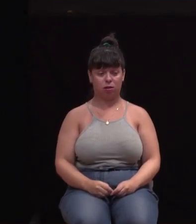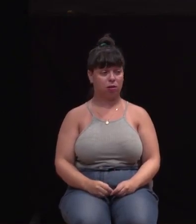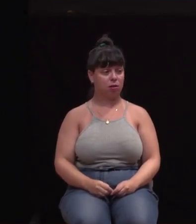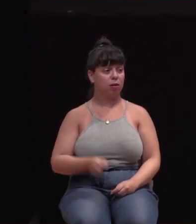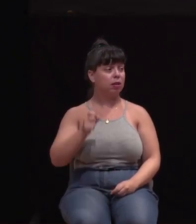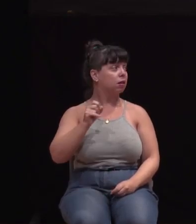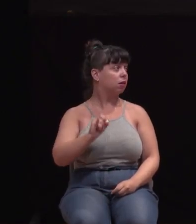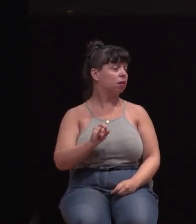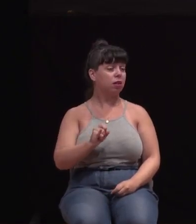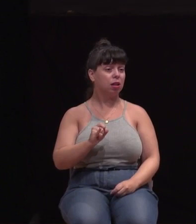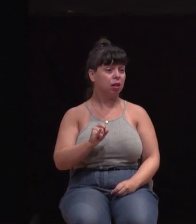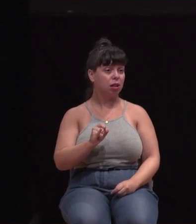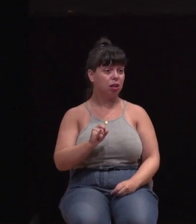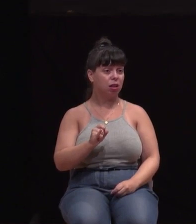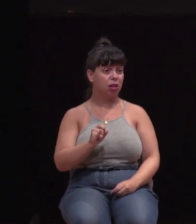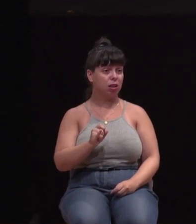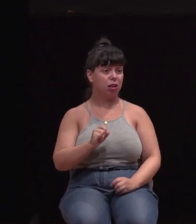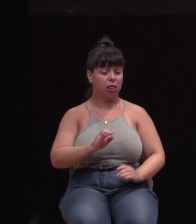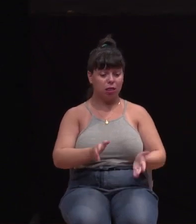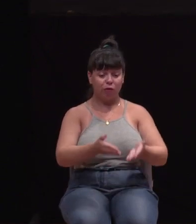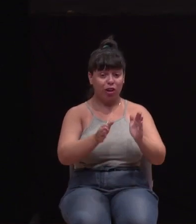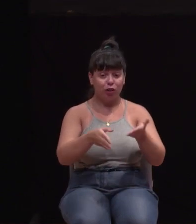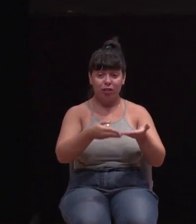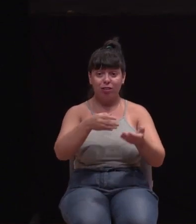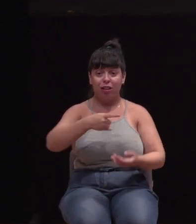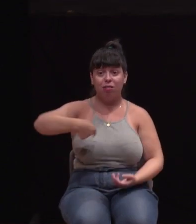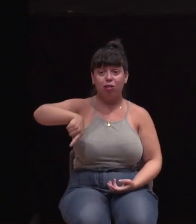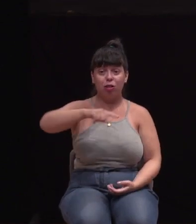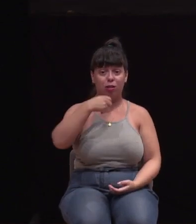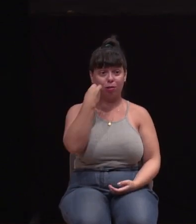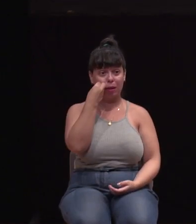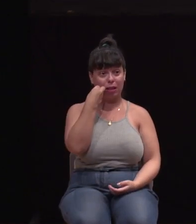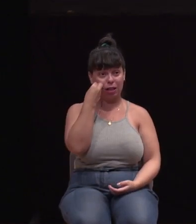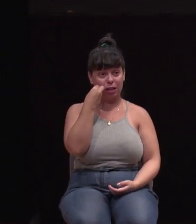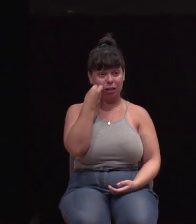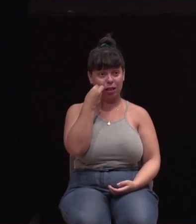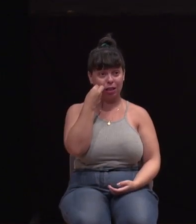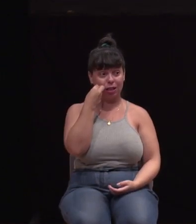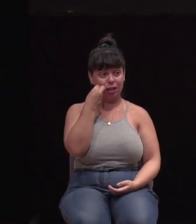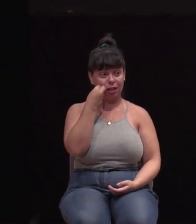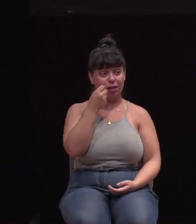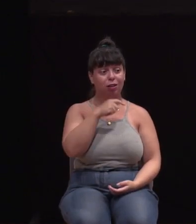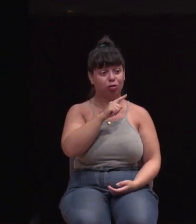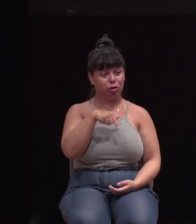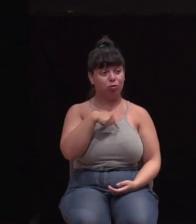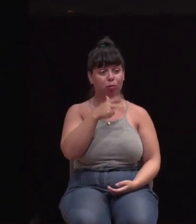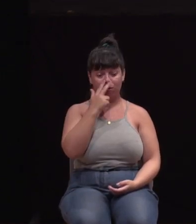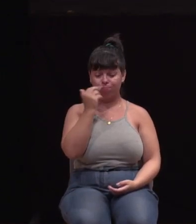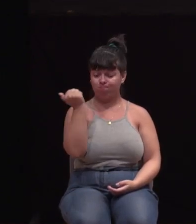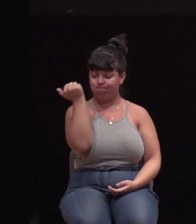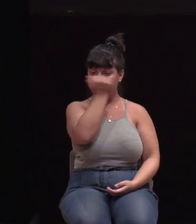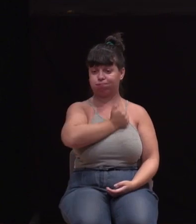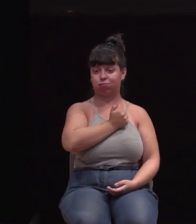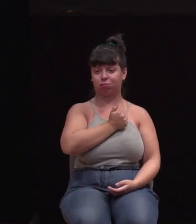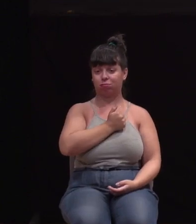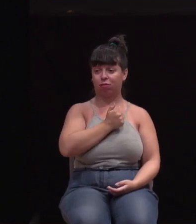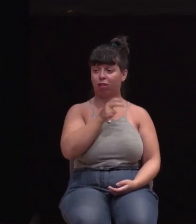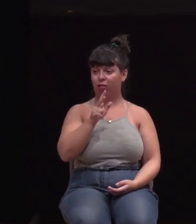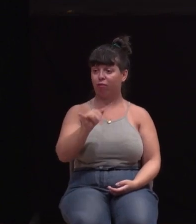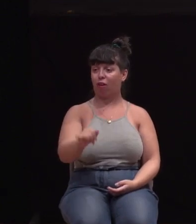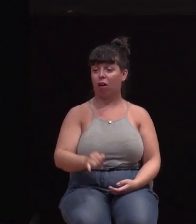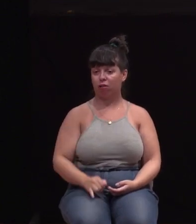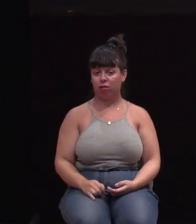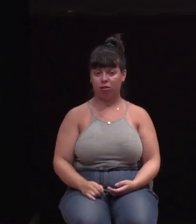se a gente não valorizar as nossas experiências, a gente vai continuar sendo apagada. Valorizando as